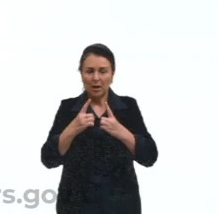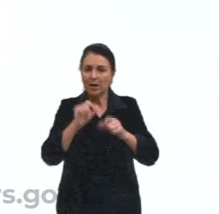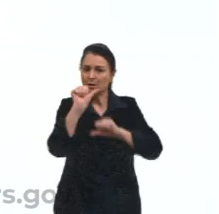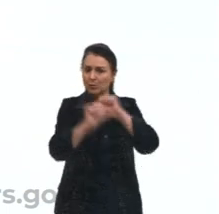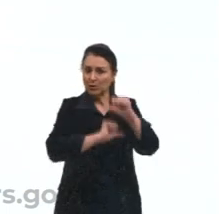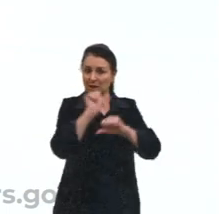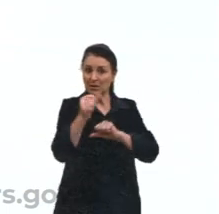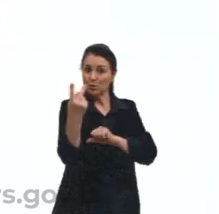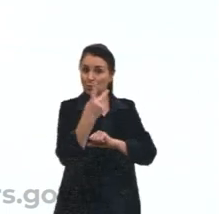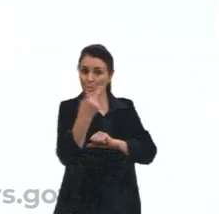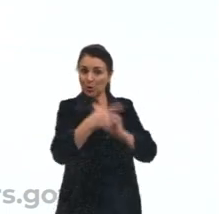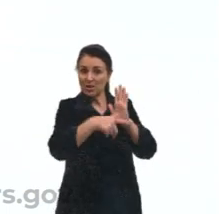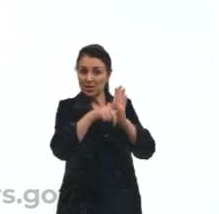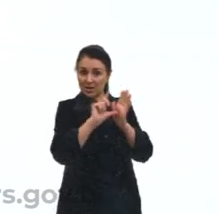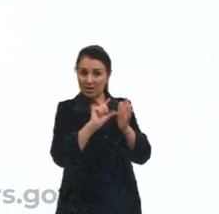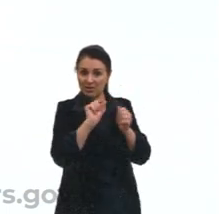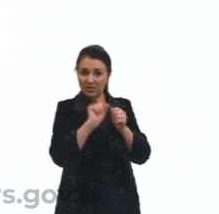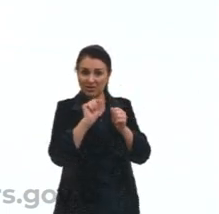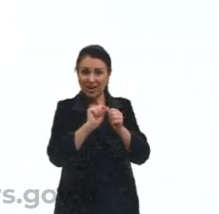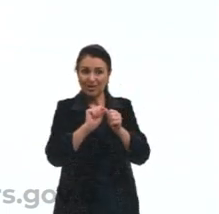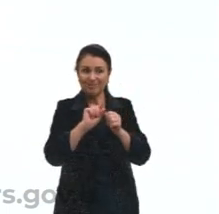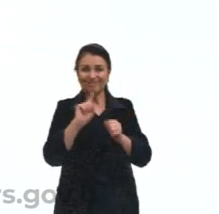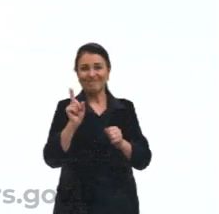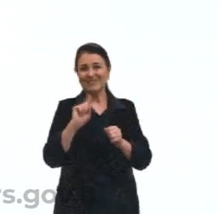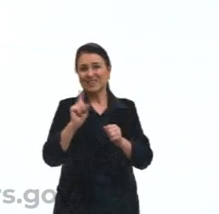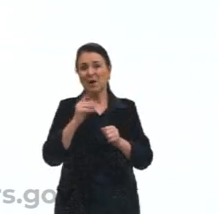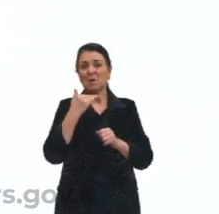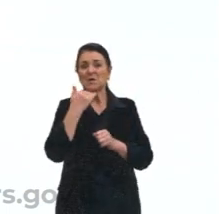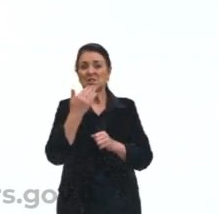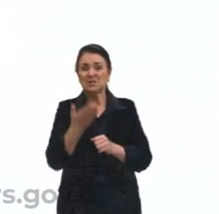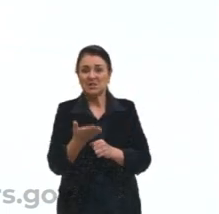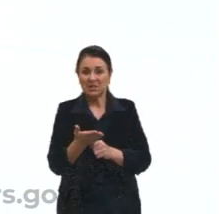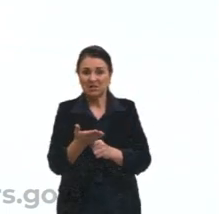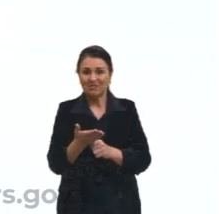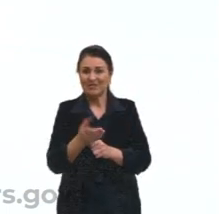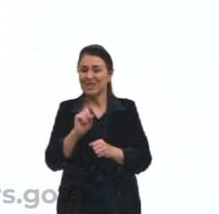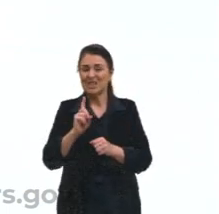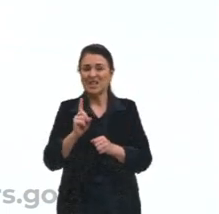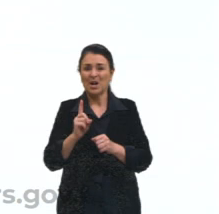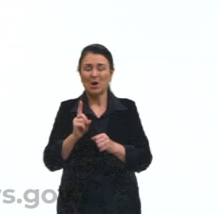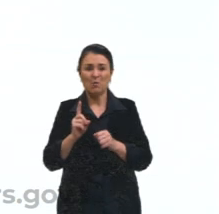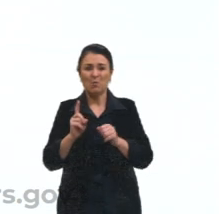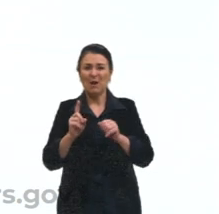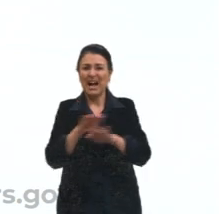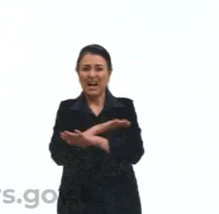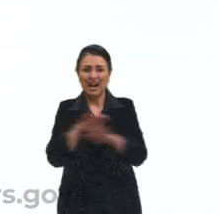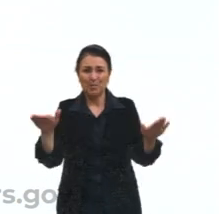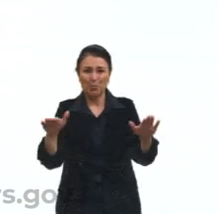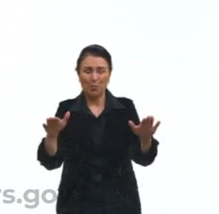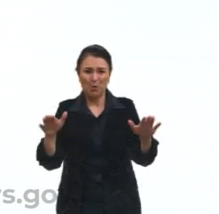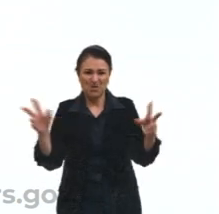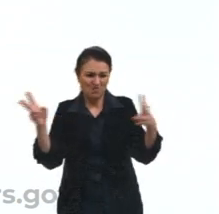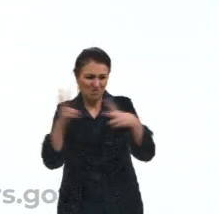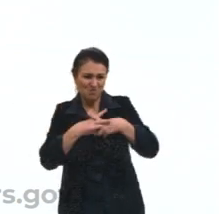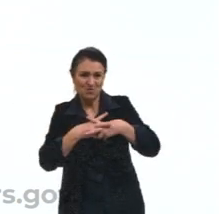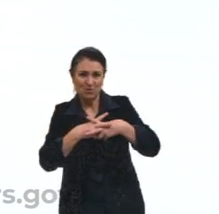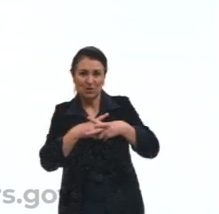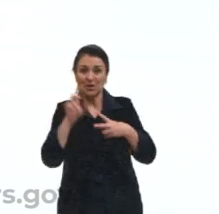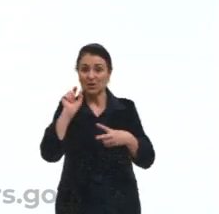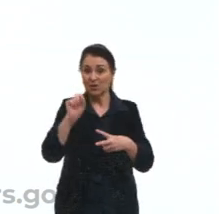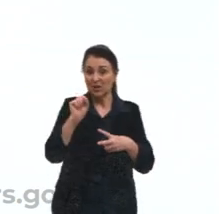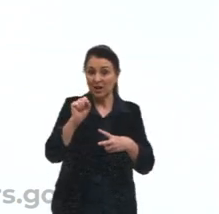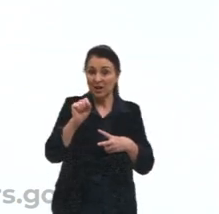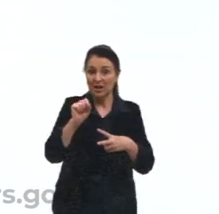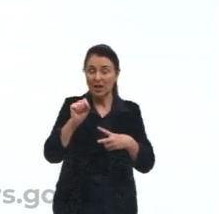fizeram elas não foram capazes de acabar com esse confronto entre aristocratas e camponeses